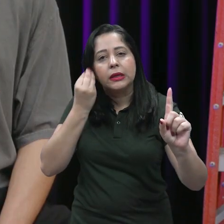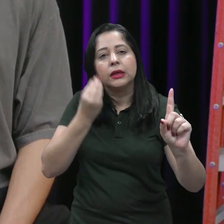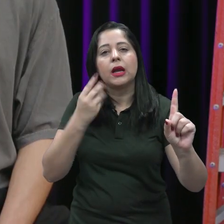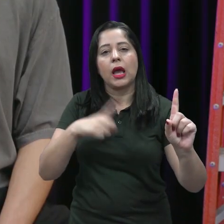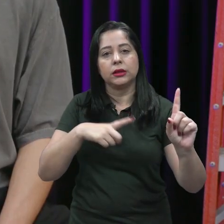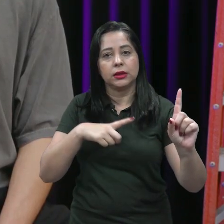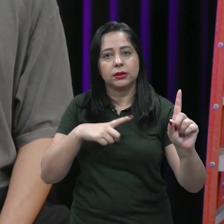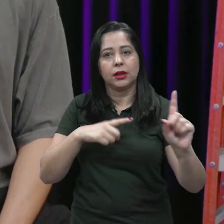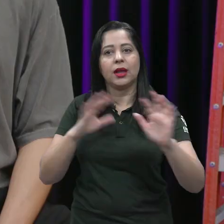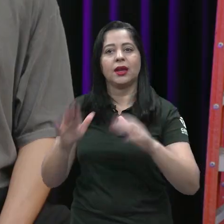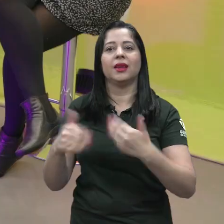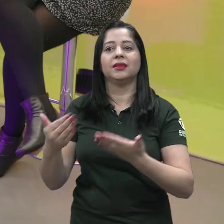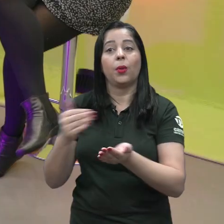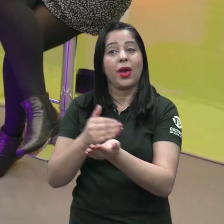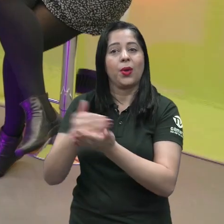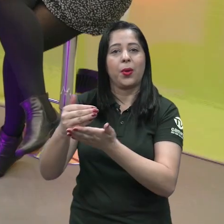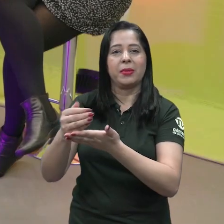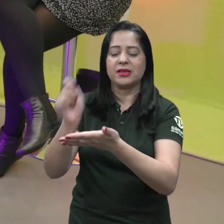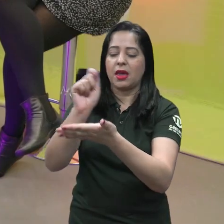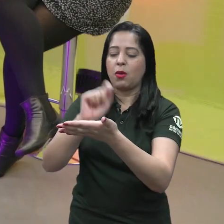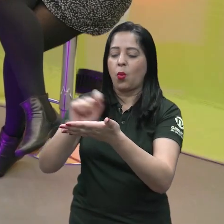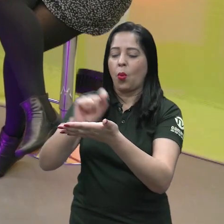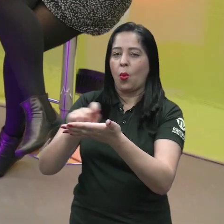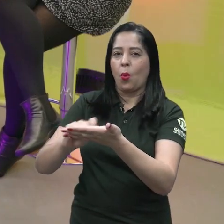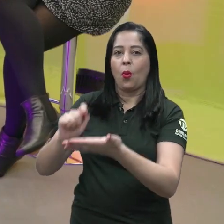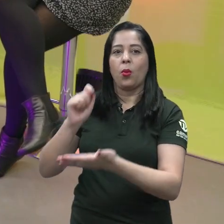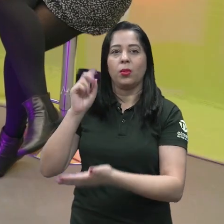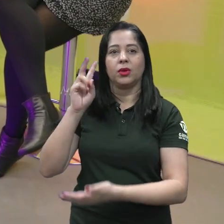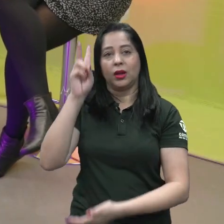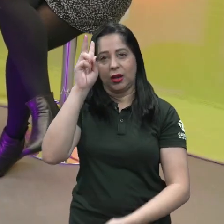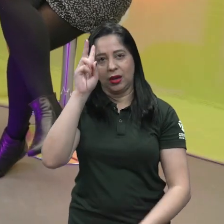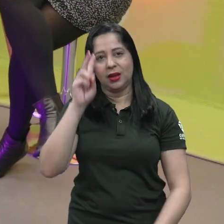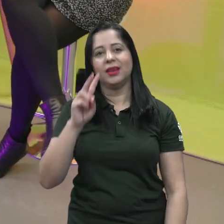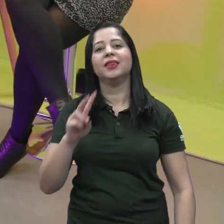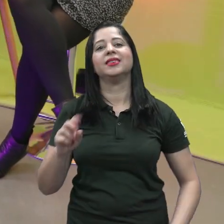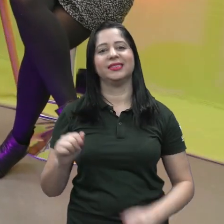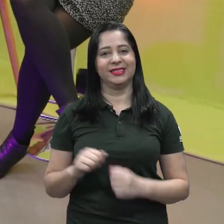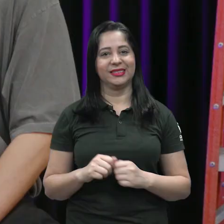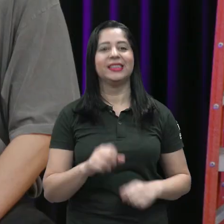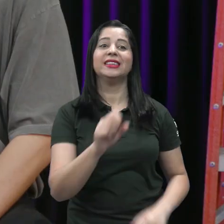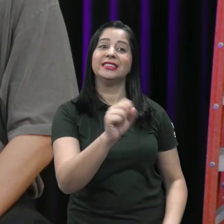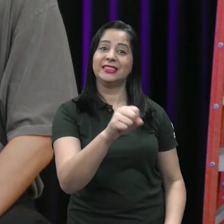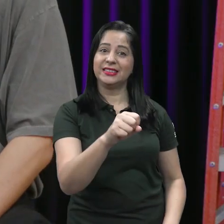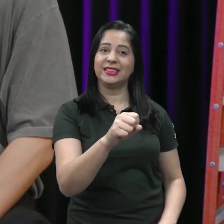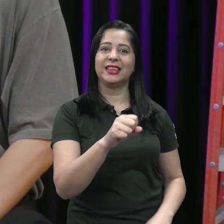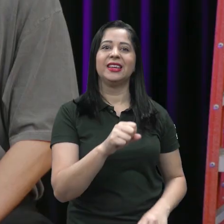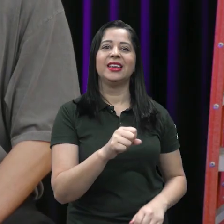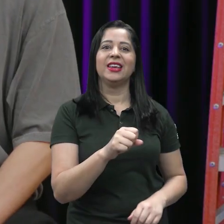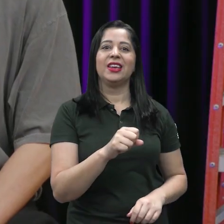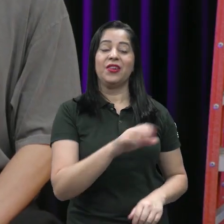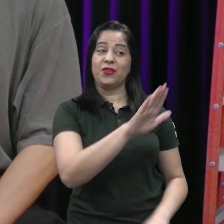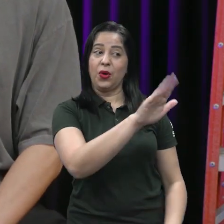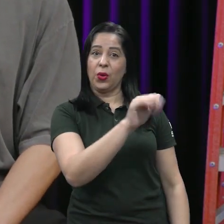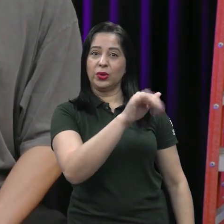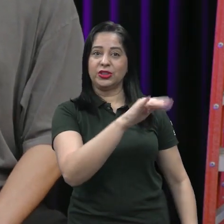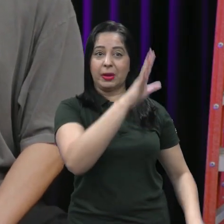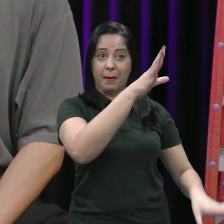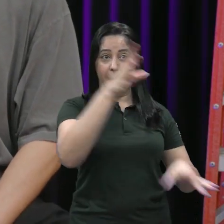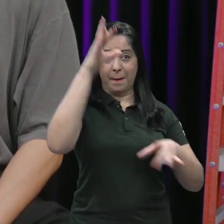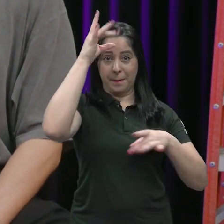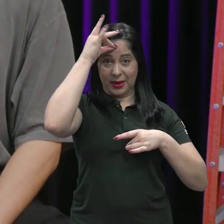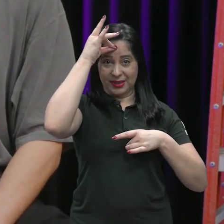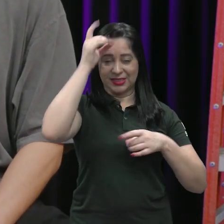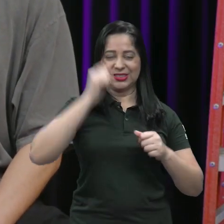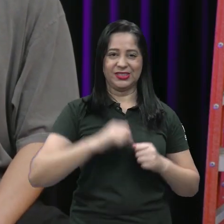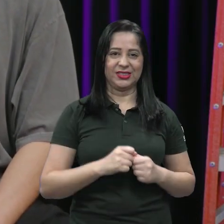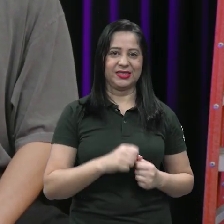fundando, a gente partiu para fazer essa história. Bom, a gente tem que chamar Precisamos, a né? personagem desse livro,